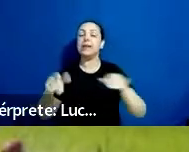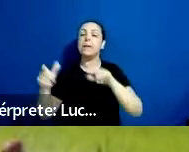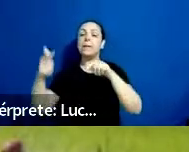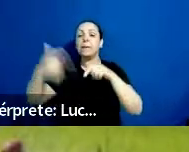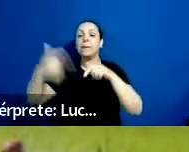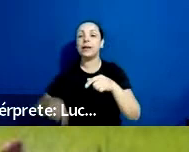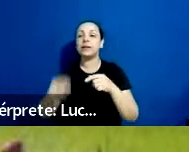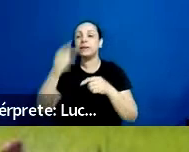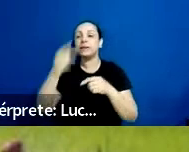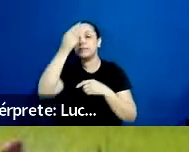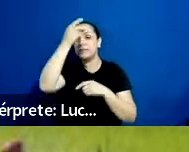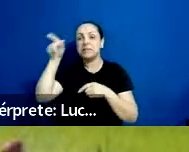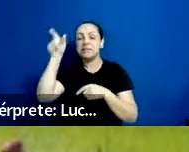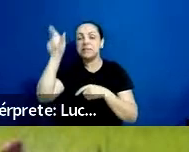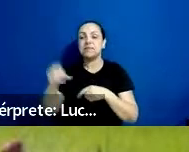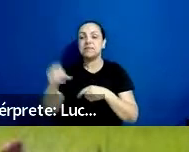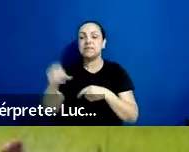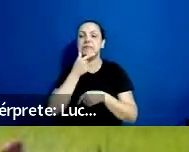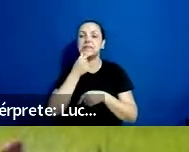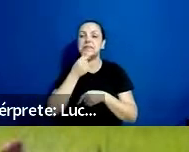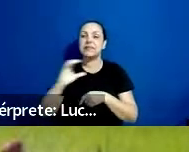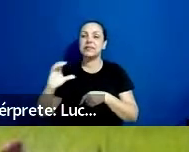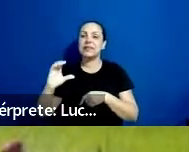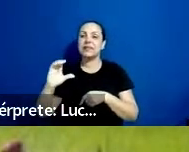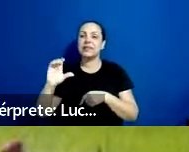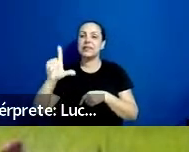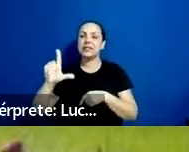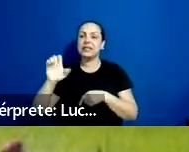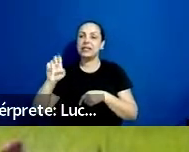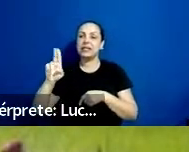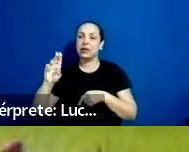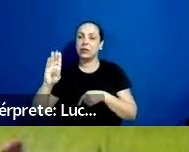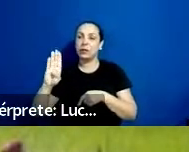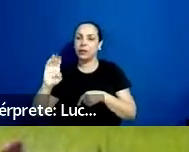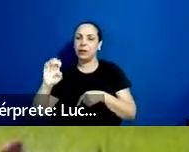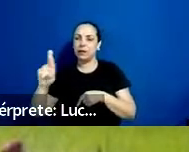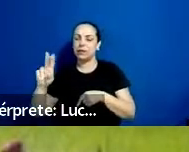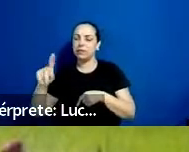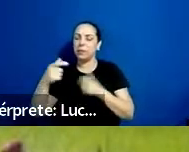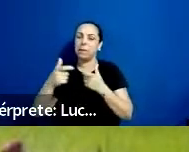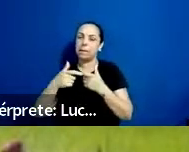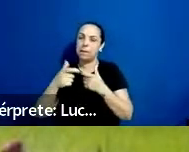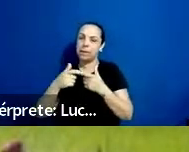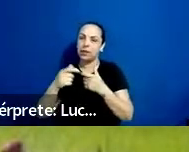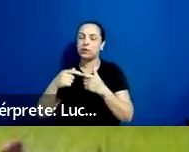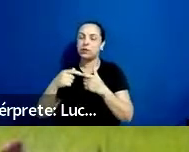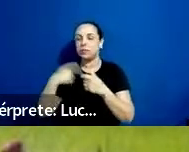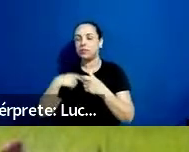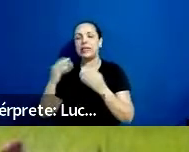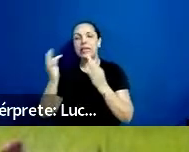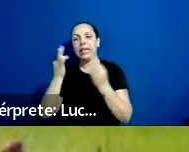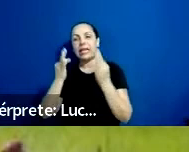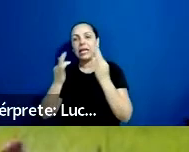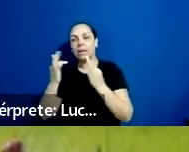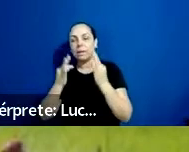muito importante, que com certeza vocês vão gostar muito de ouvir. E nós estamos aqui também